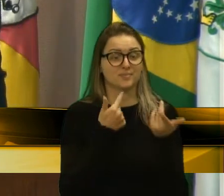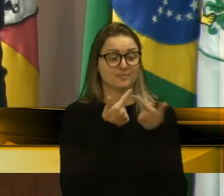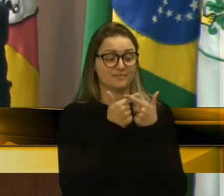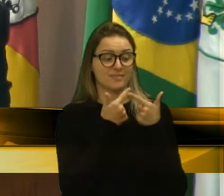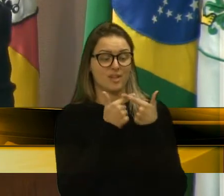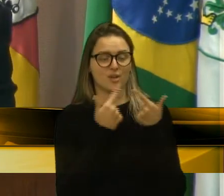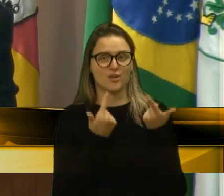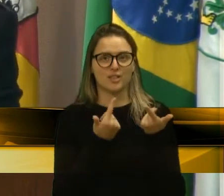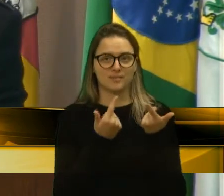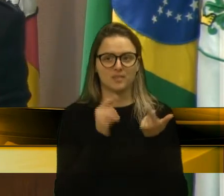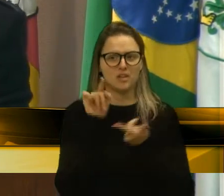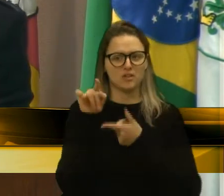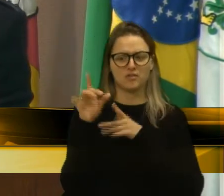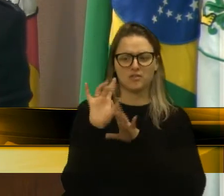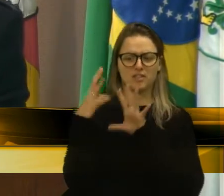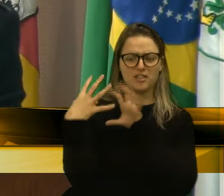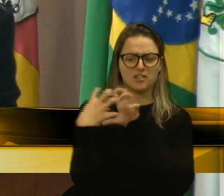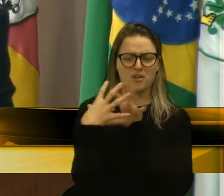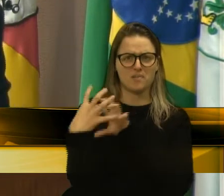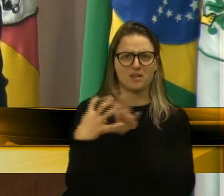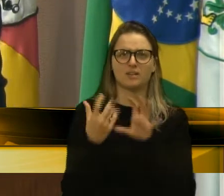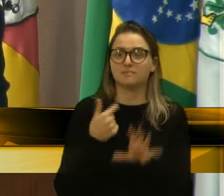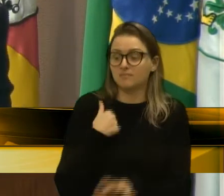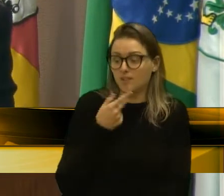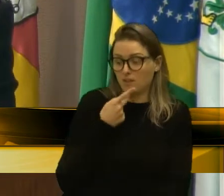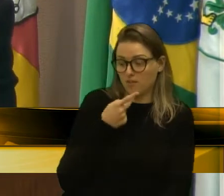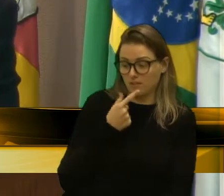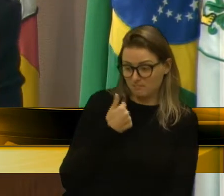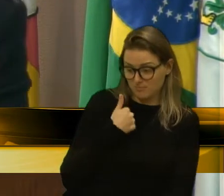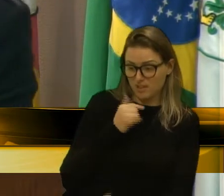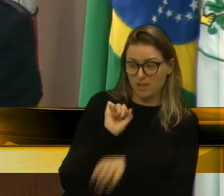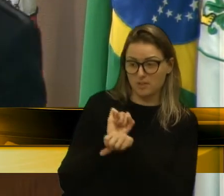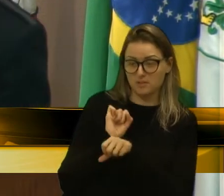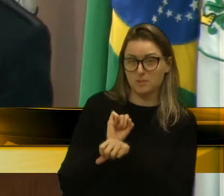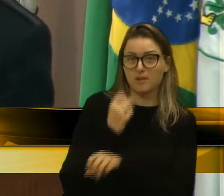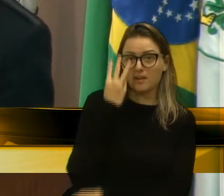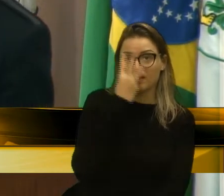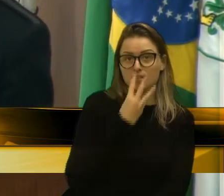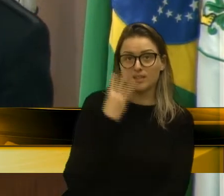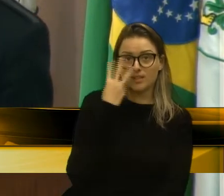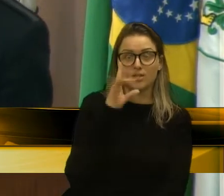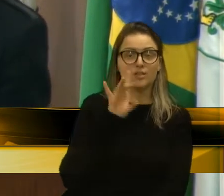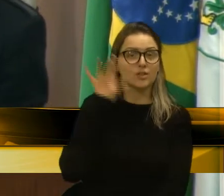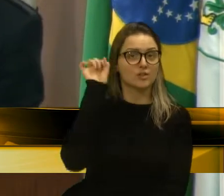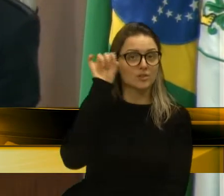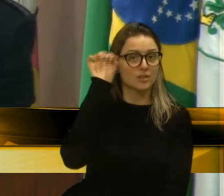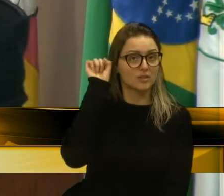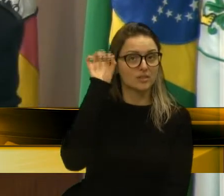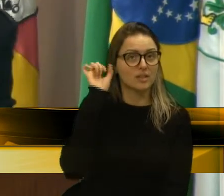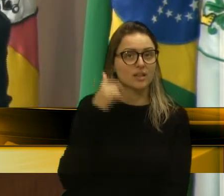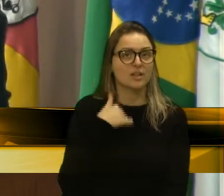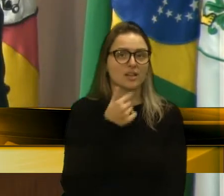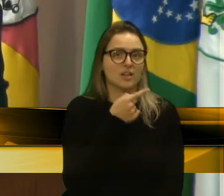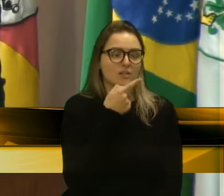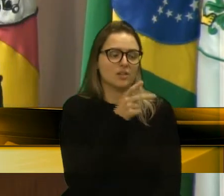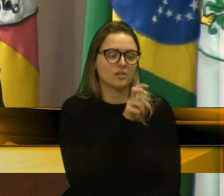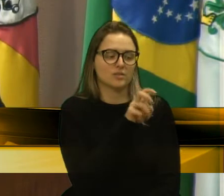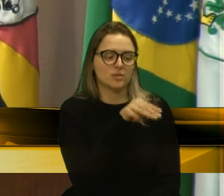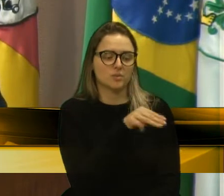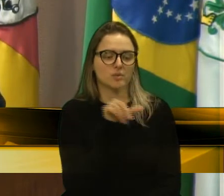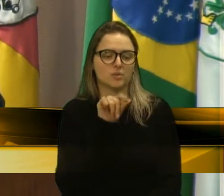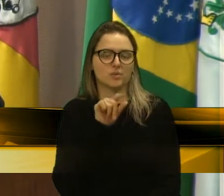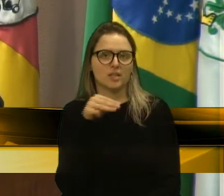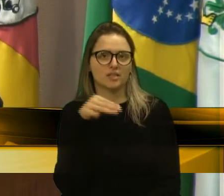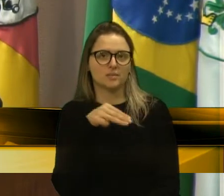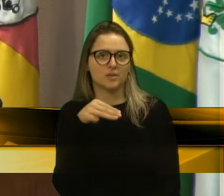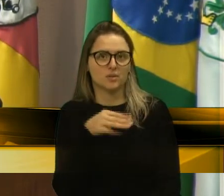O senhor só briga. Eu disse, meu amigo, eu fico 3 horas ouvindo aqui. Falo 5, 10 minutos, o senhor diz que eu só